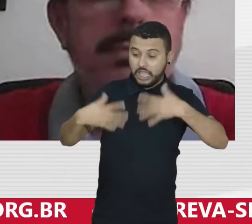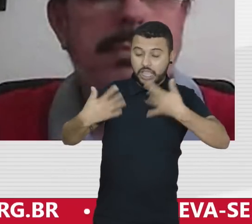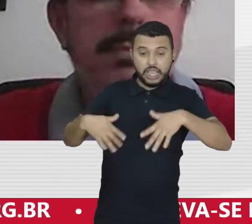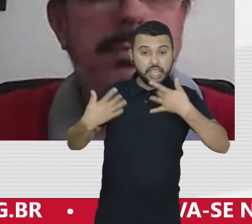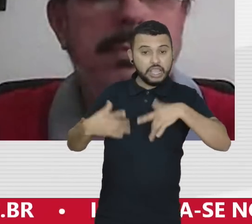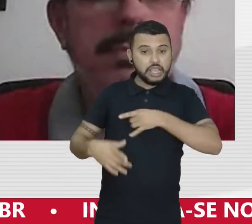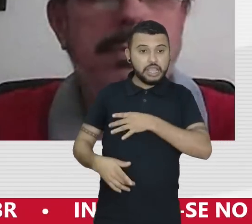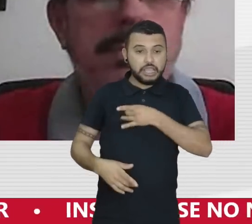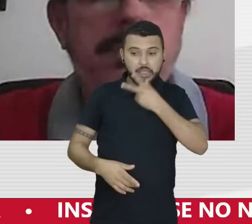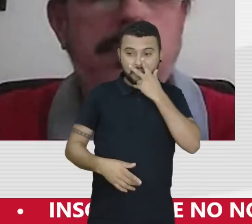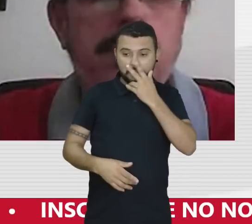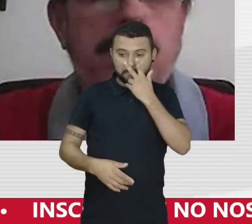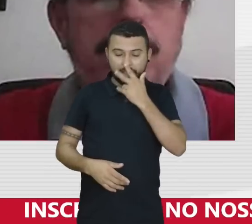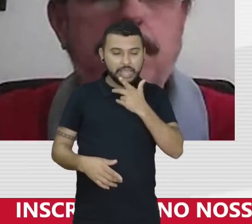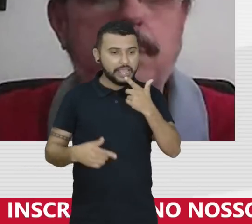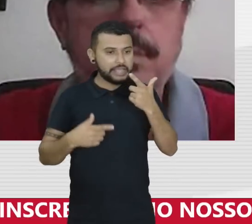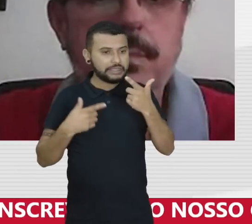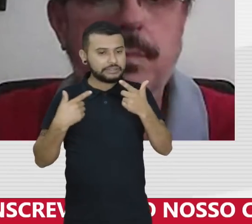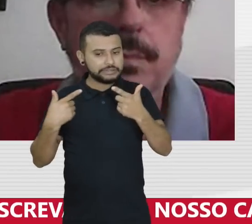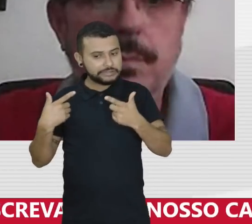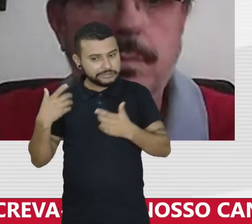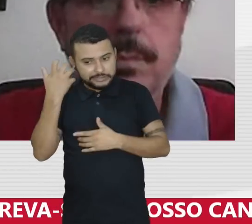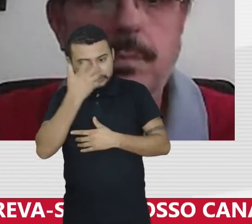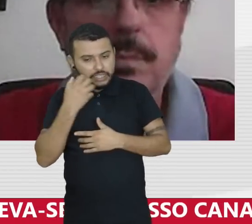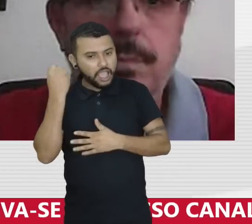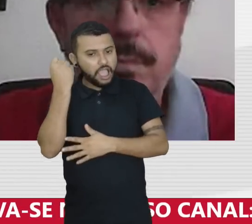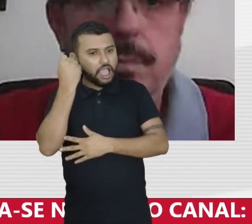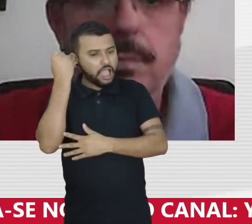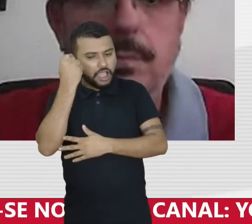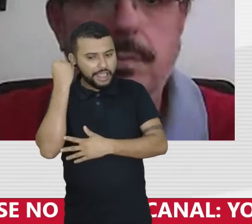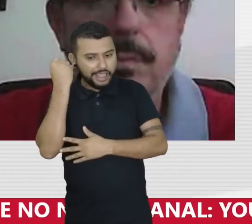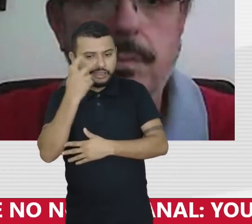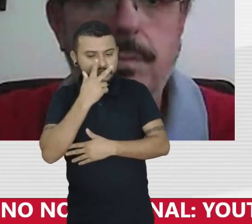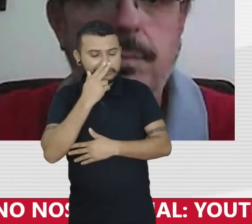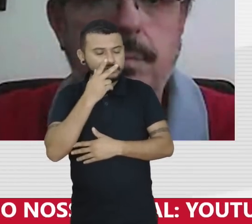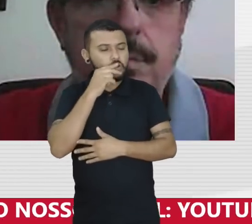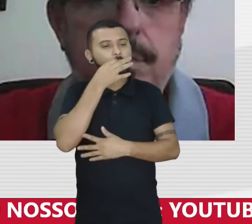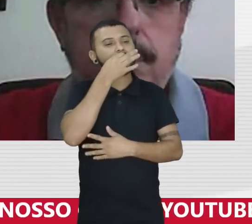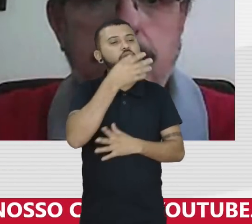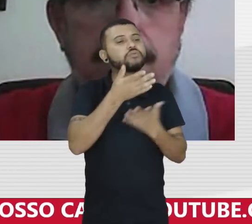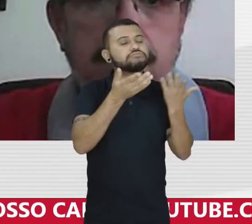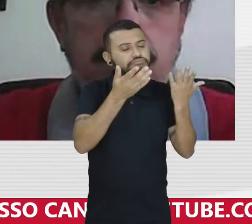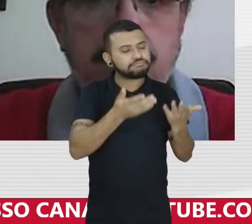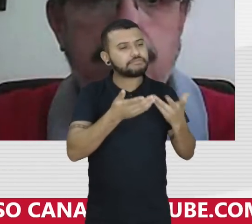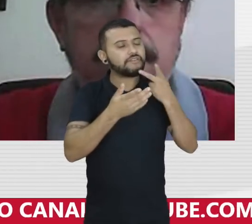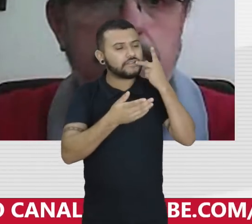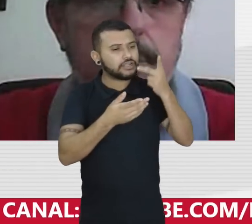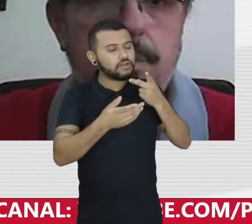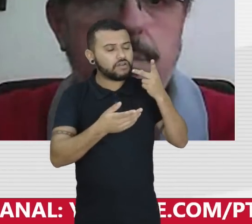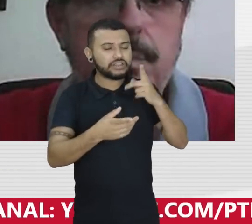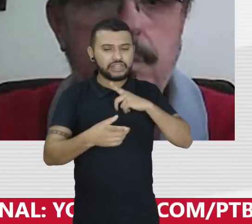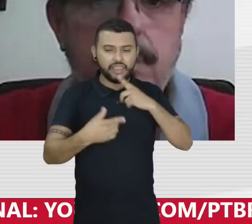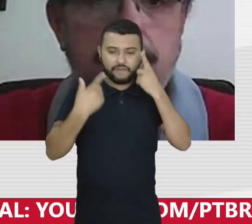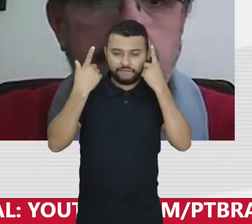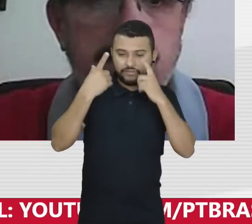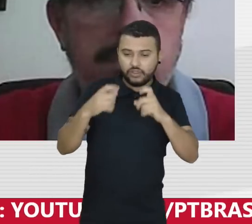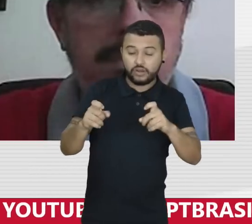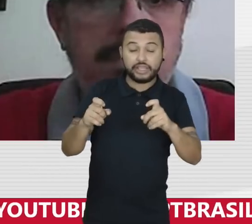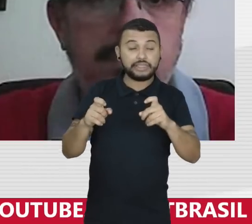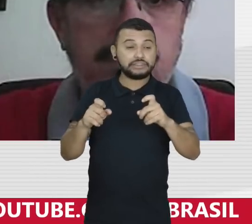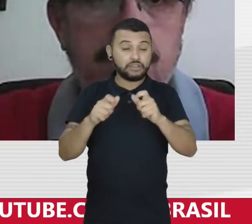coisa, enfim, uma situação muito mais séria e impensável. Como é que você vê? Ou você imagina uma violência